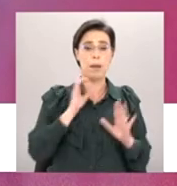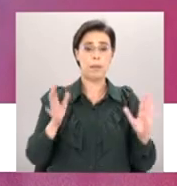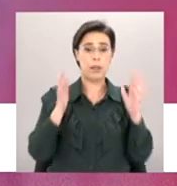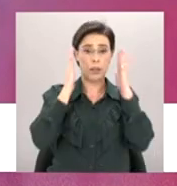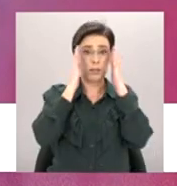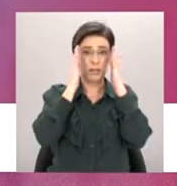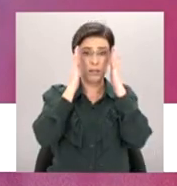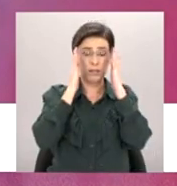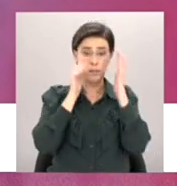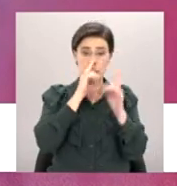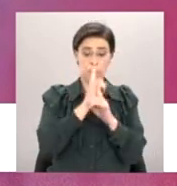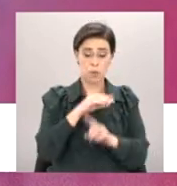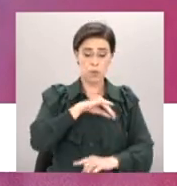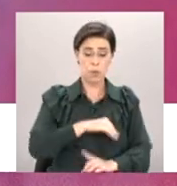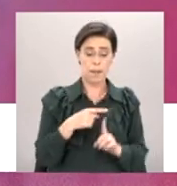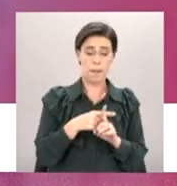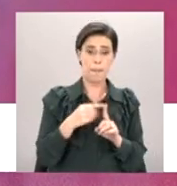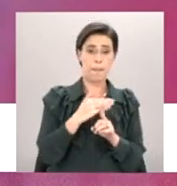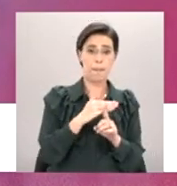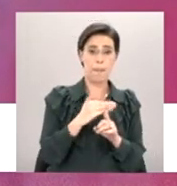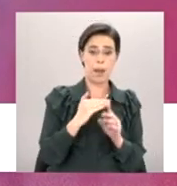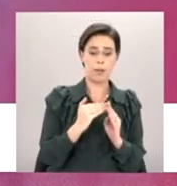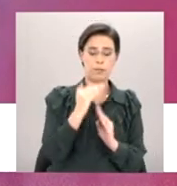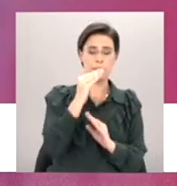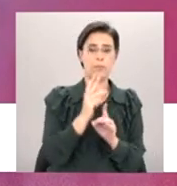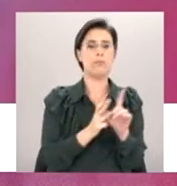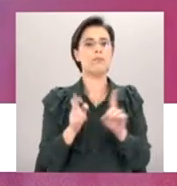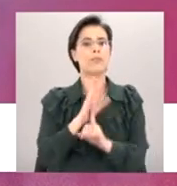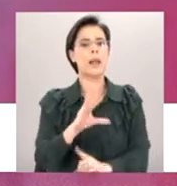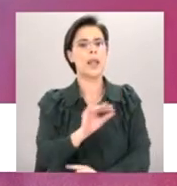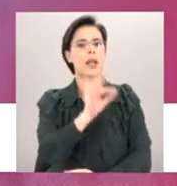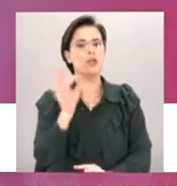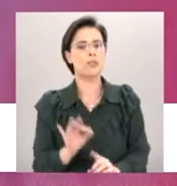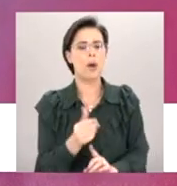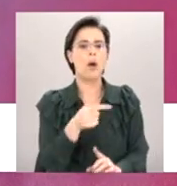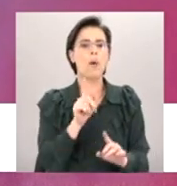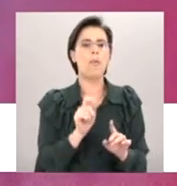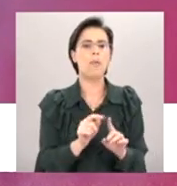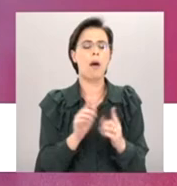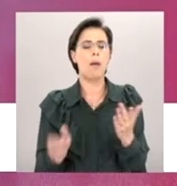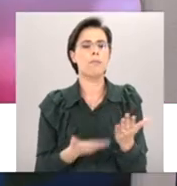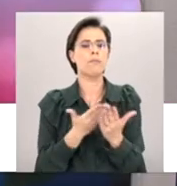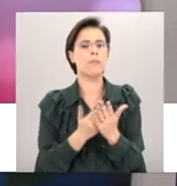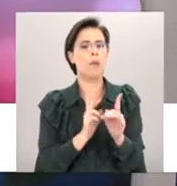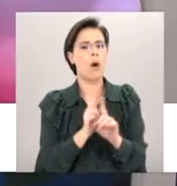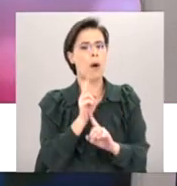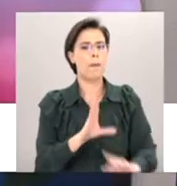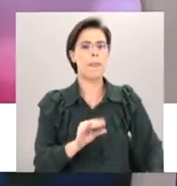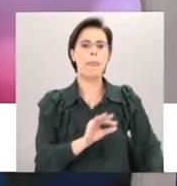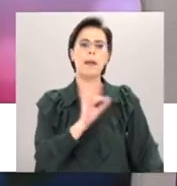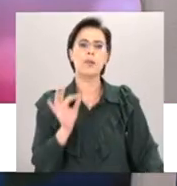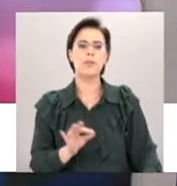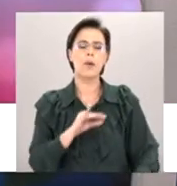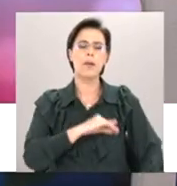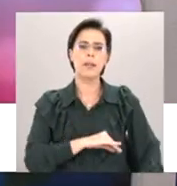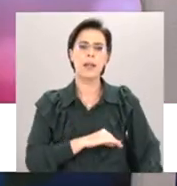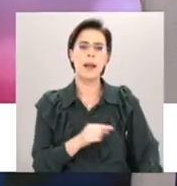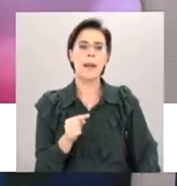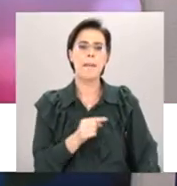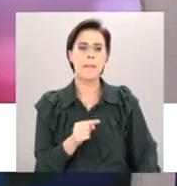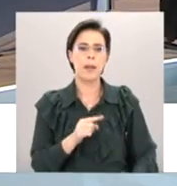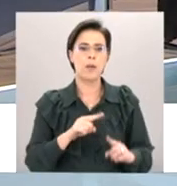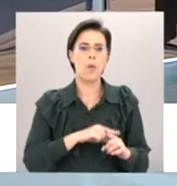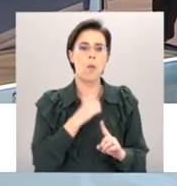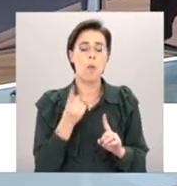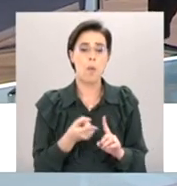que mesmo o mesmo período o salário médio subiu apenas dez porcento logo esquerda põe um aumento de 10 porcento o salário mínimo